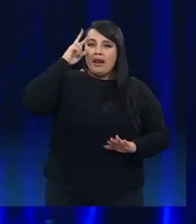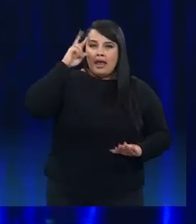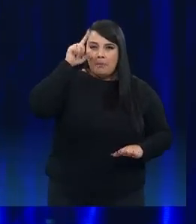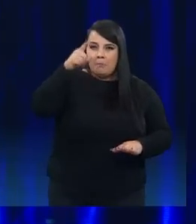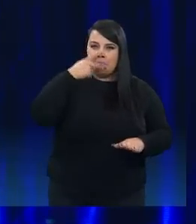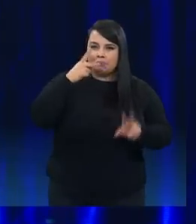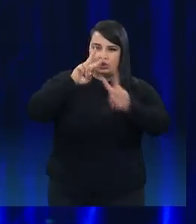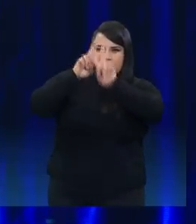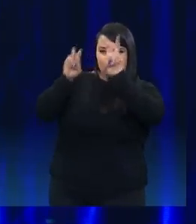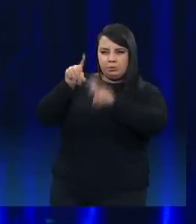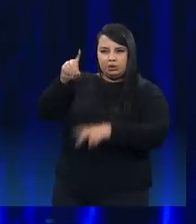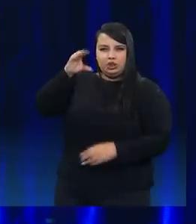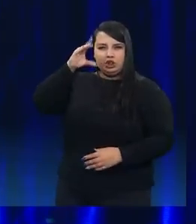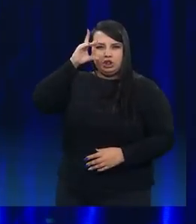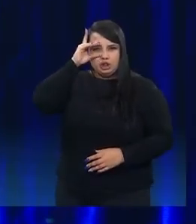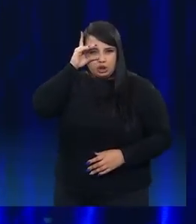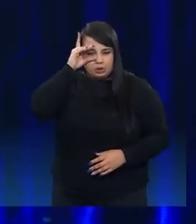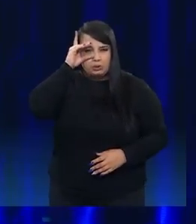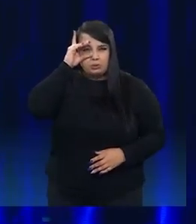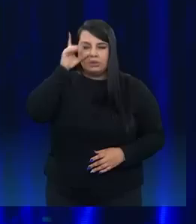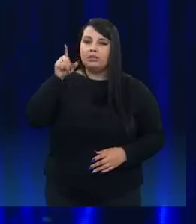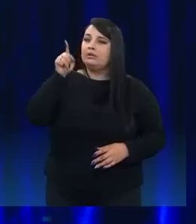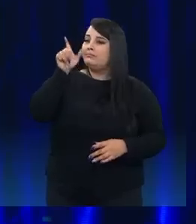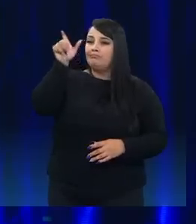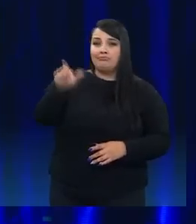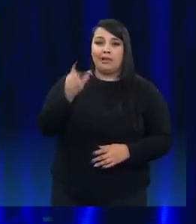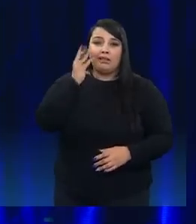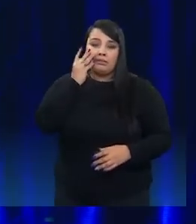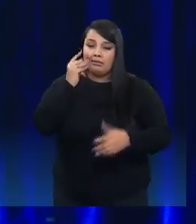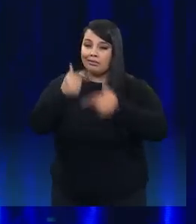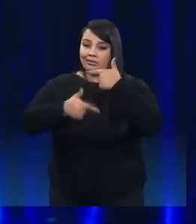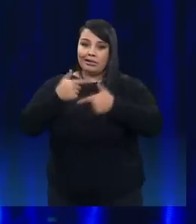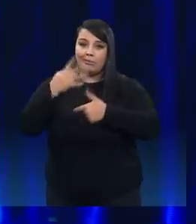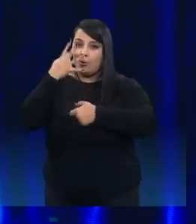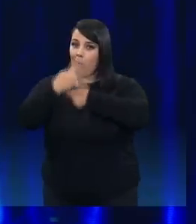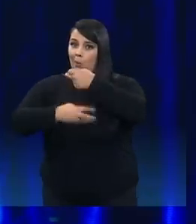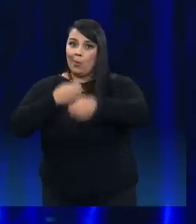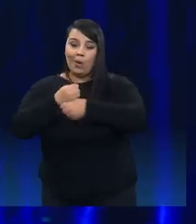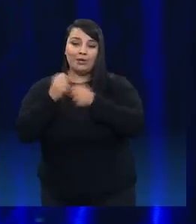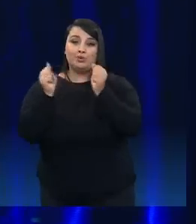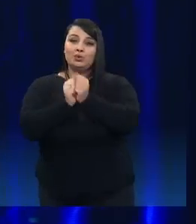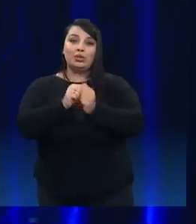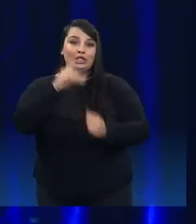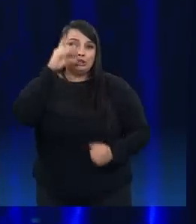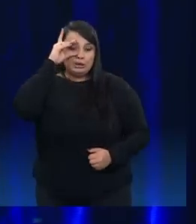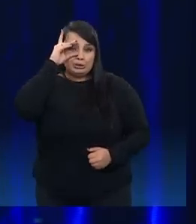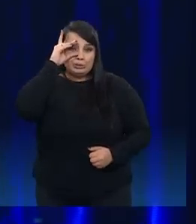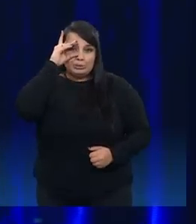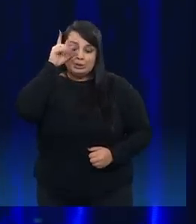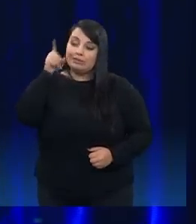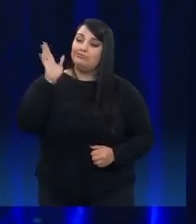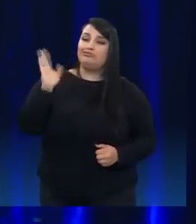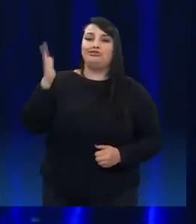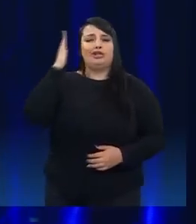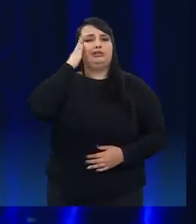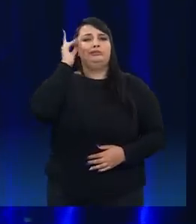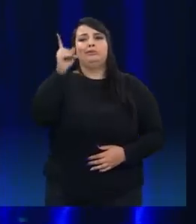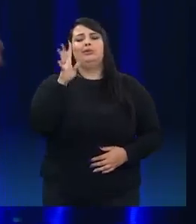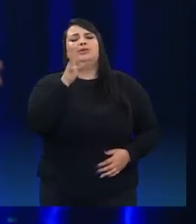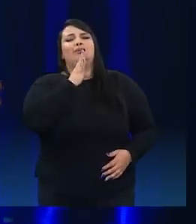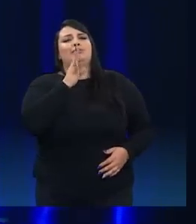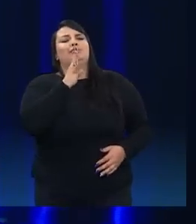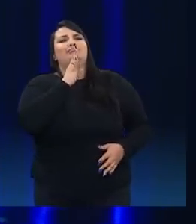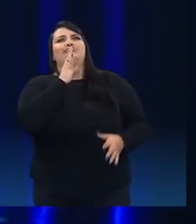Dilma. Eu trabalhei menos que você, eu trabalhei 1, você trabalhou 4. Então, você sabe que, e você já fez várias